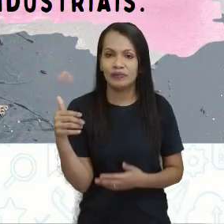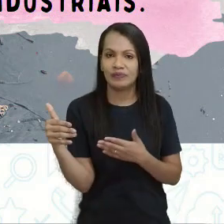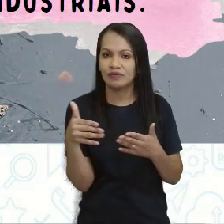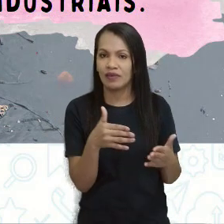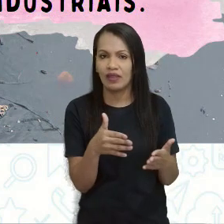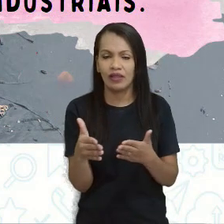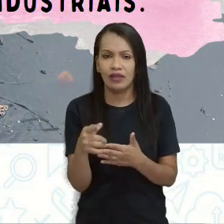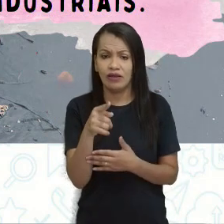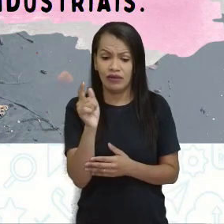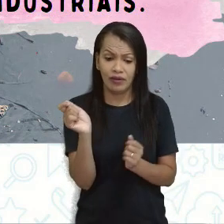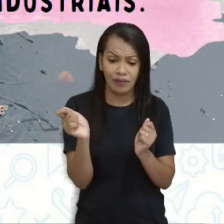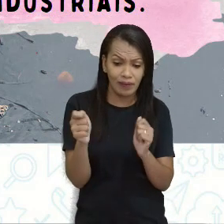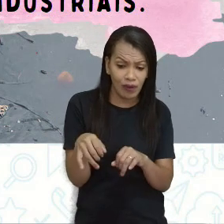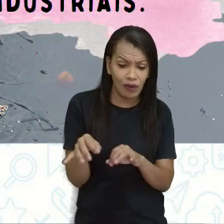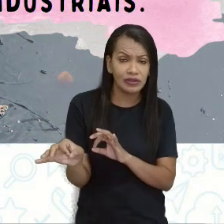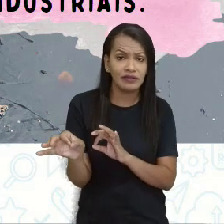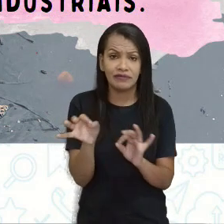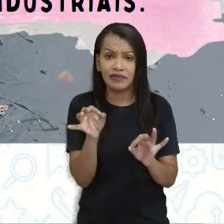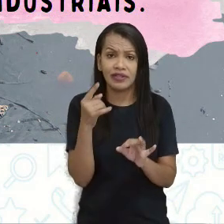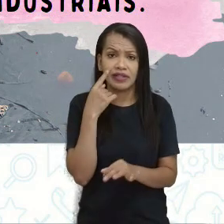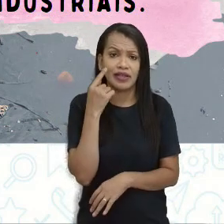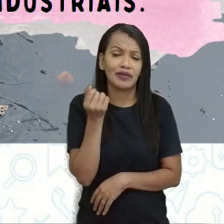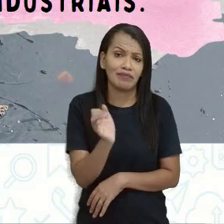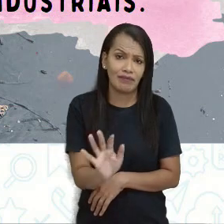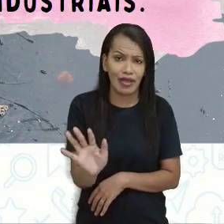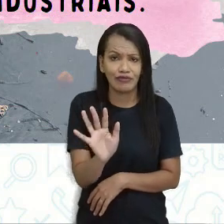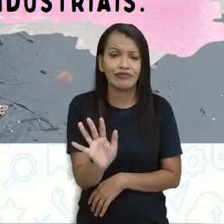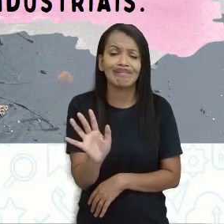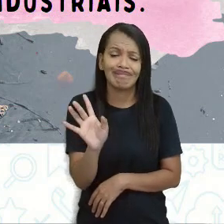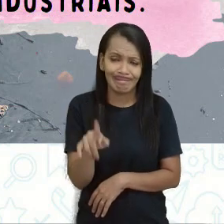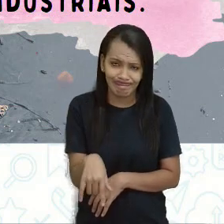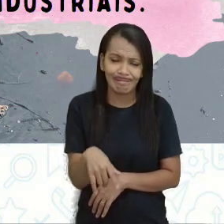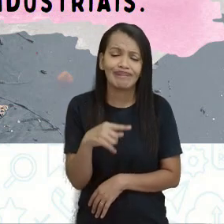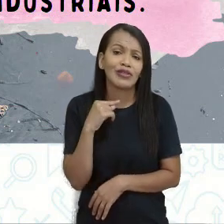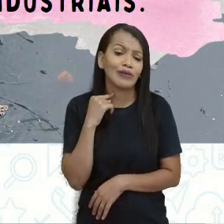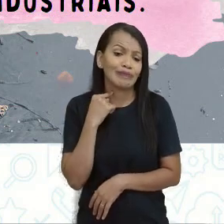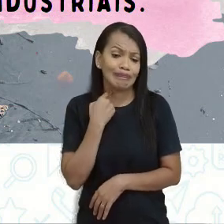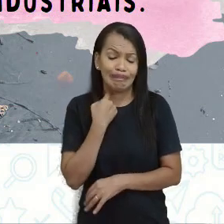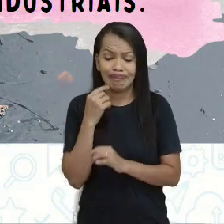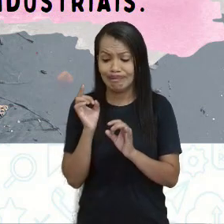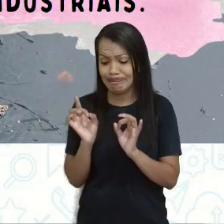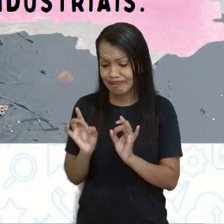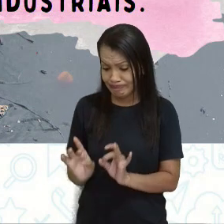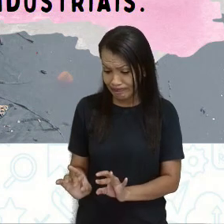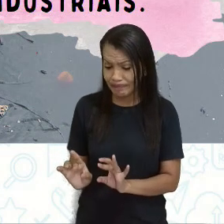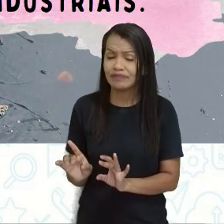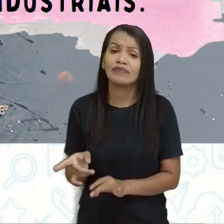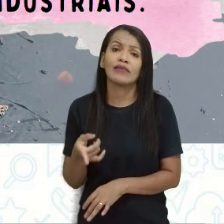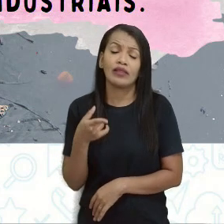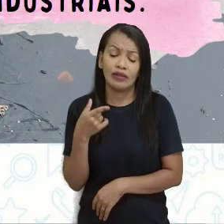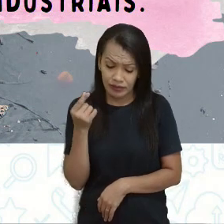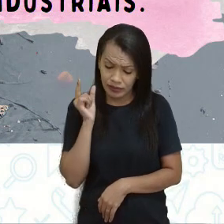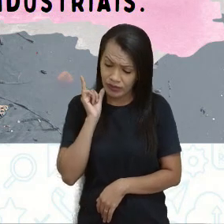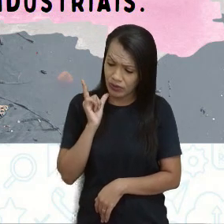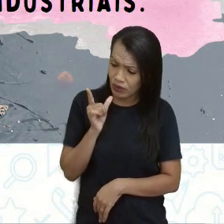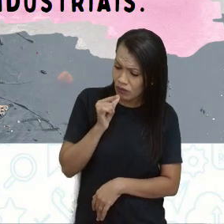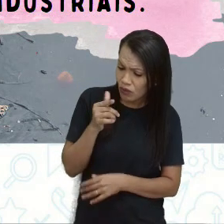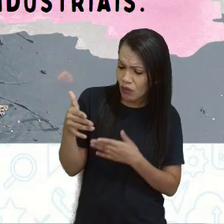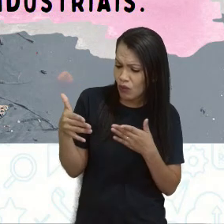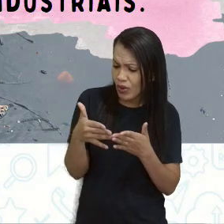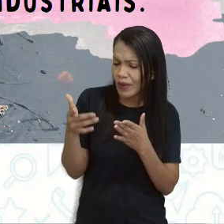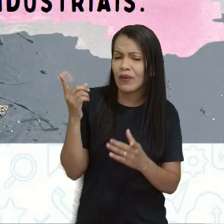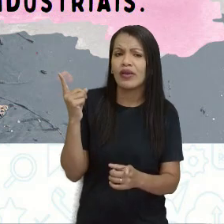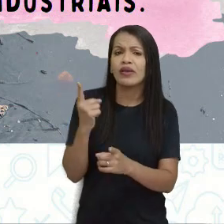aí que vocês podem observar na imagem, né? A poluição do rio Capibaribe, né? O rio encontra-se